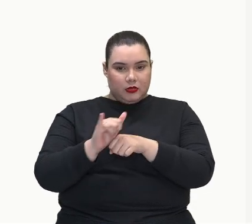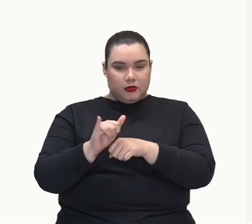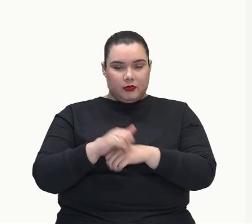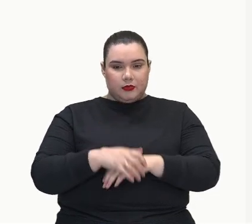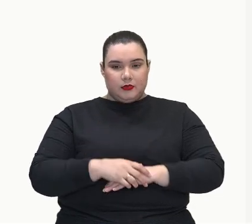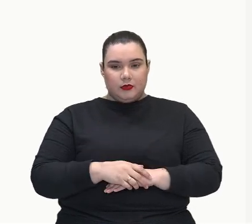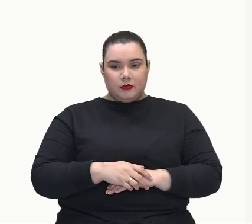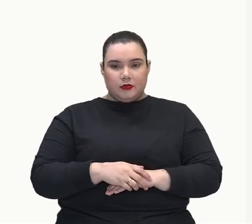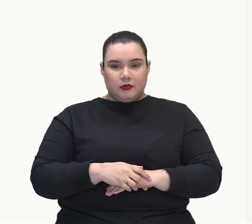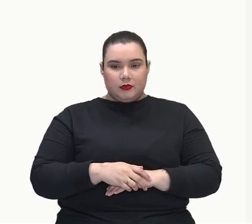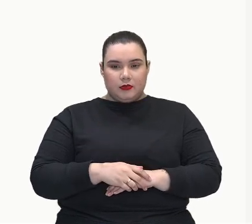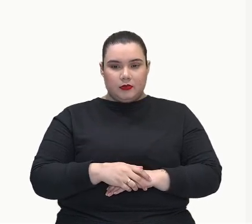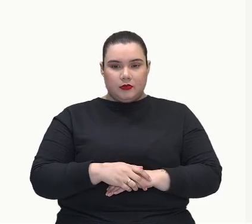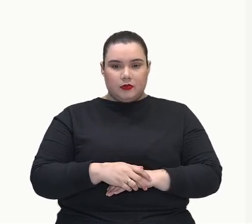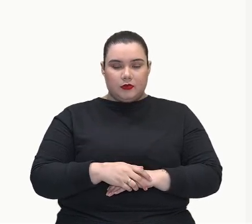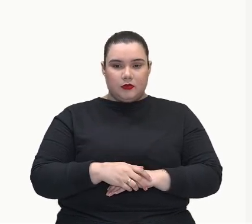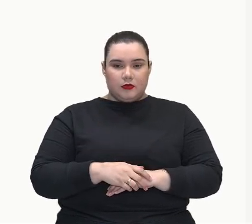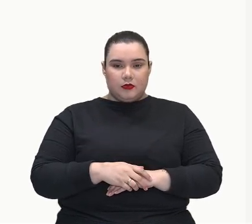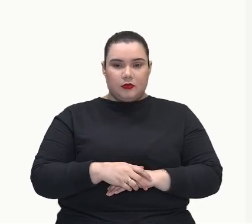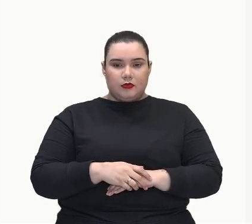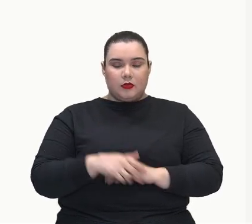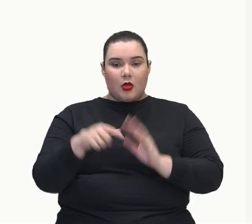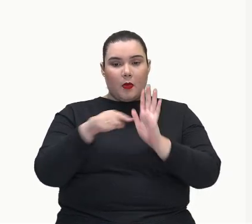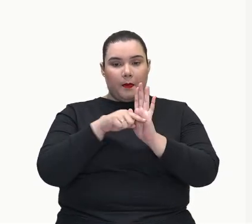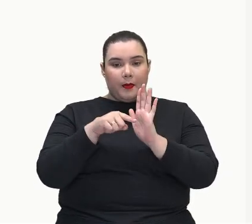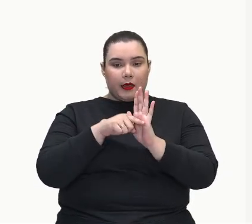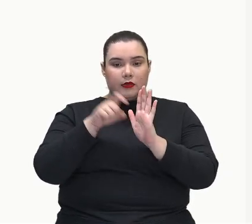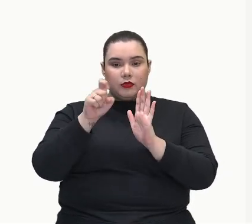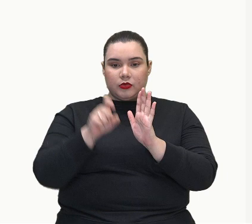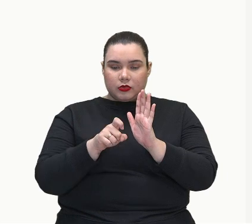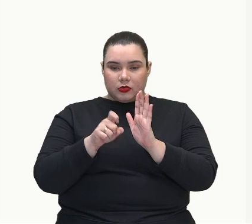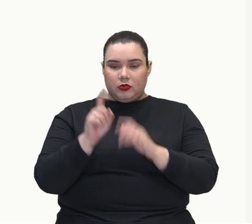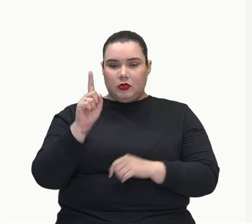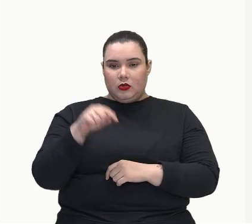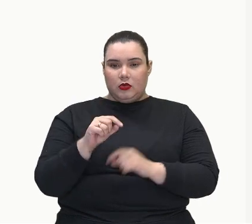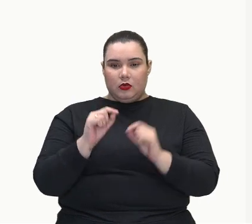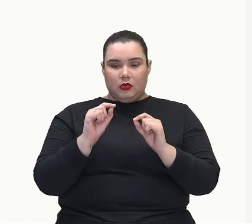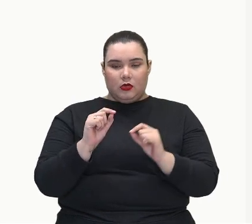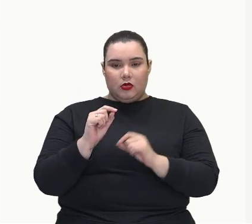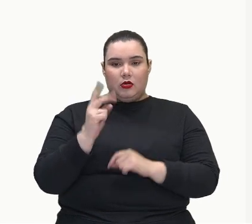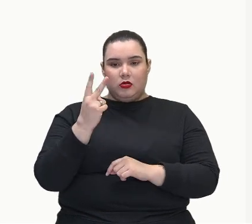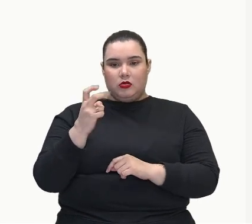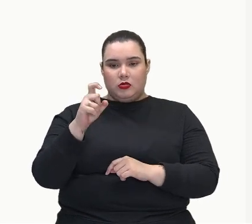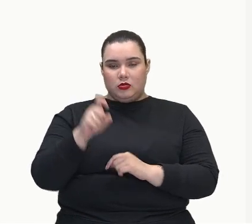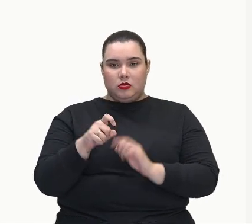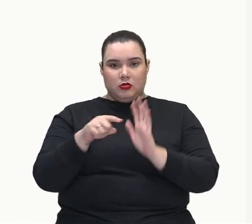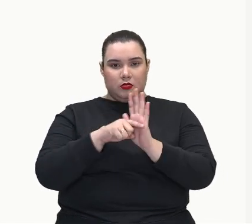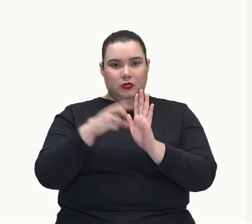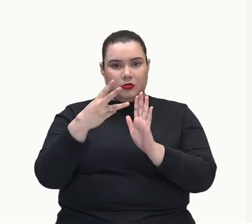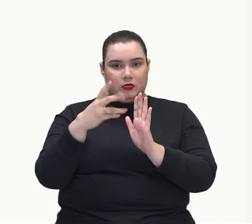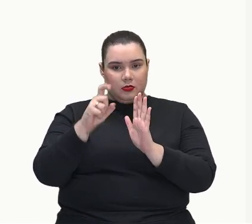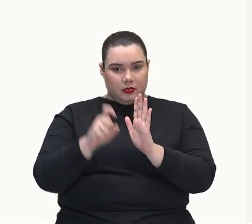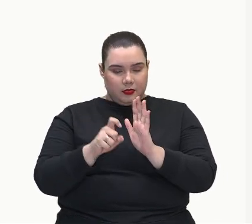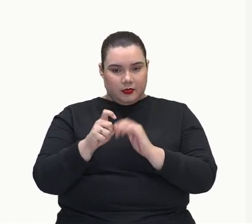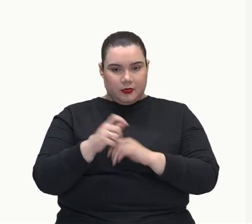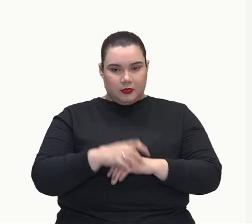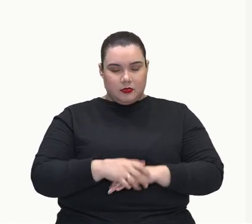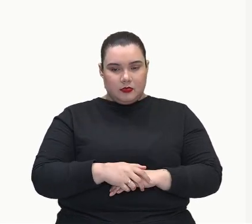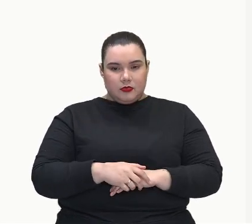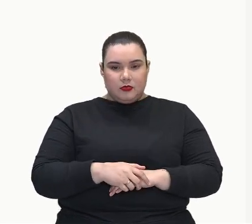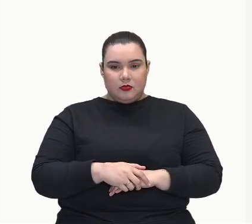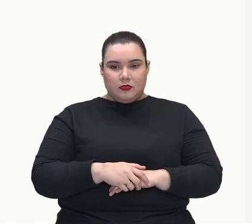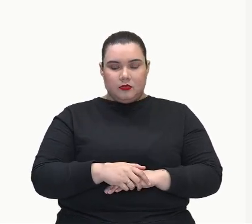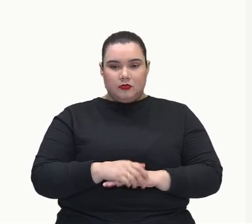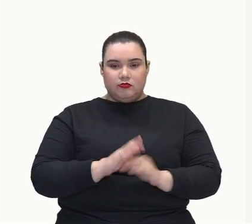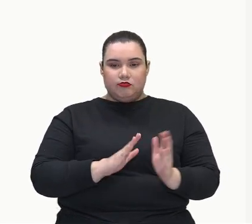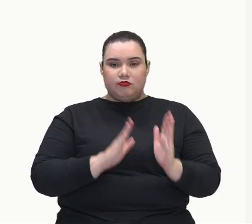que ele mudou de lugar, e o menos x é o resultado de 2x menos 3x. E o outro